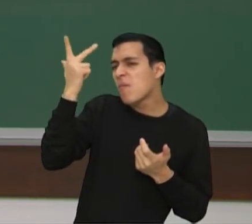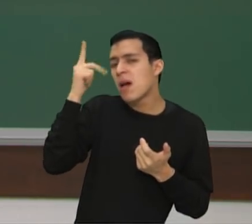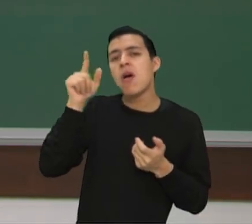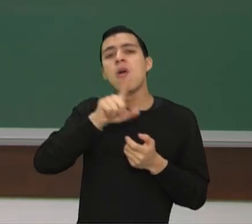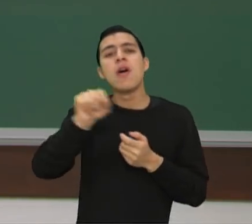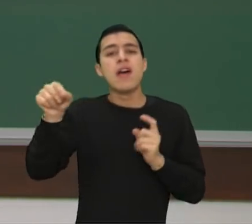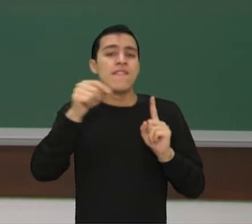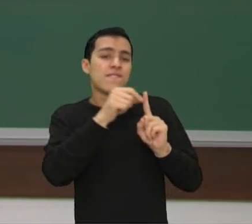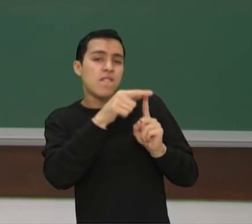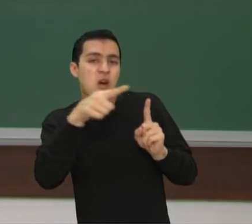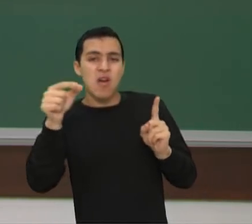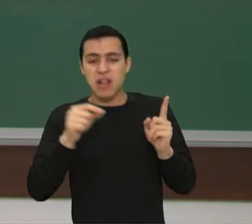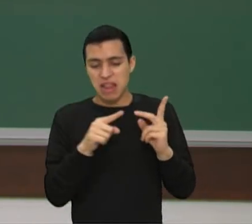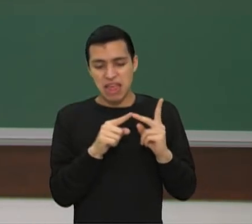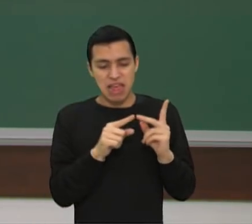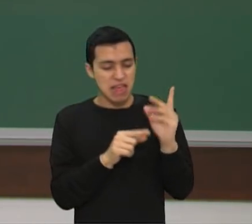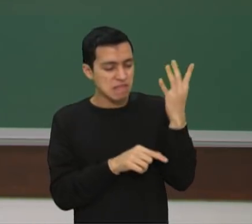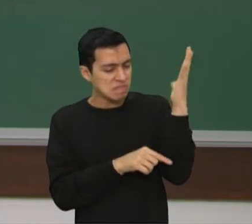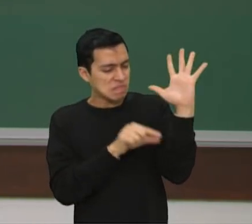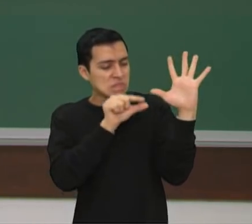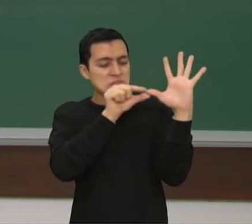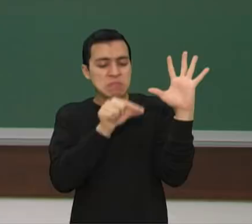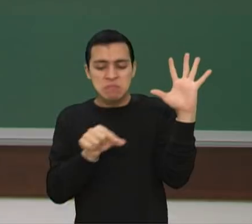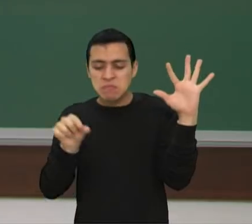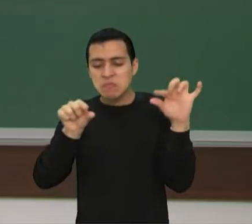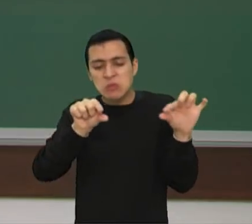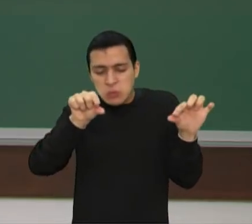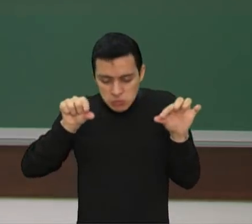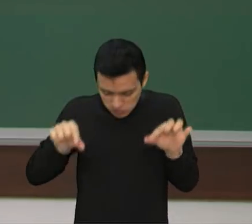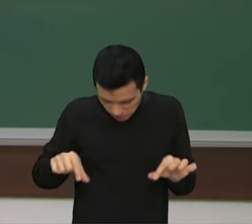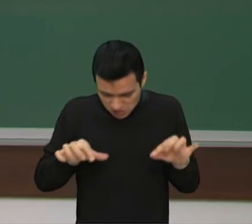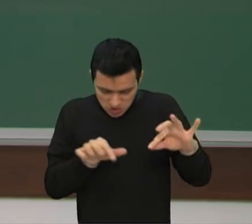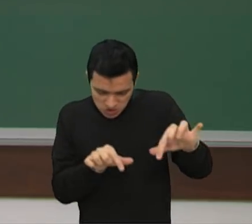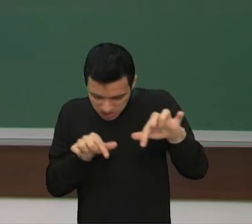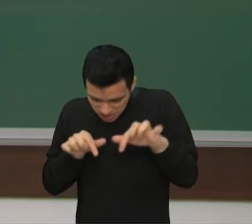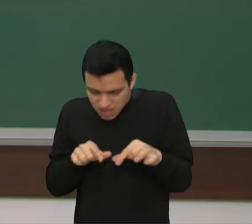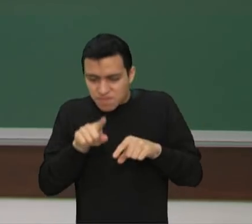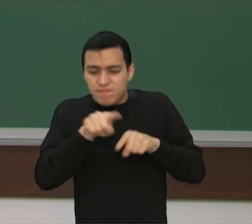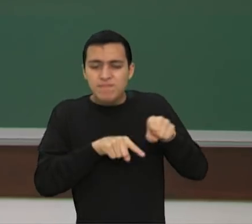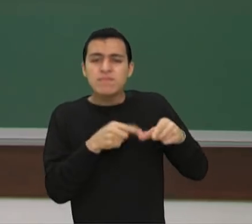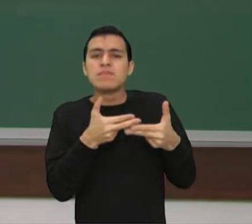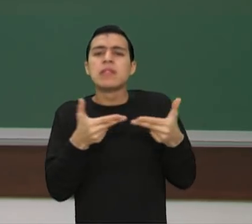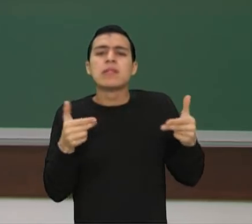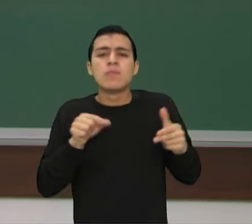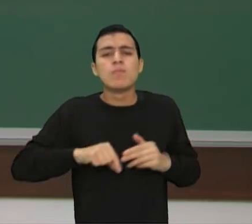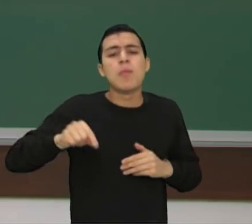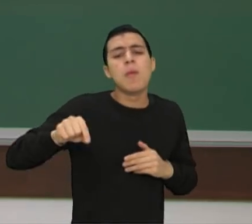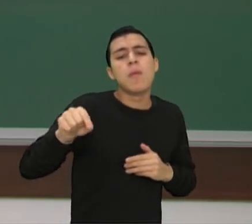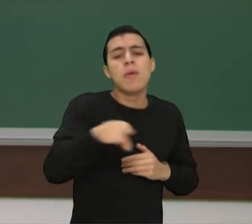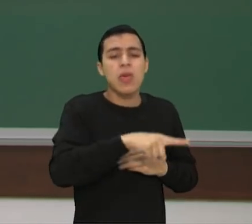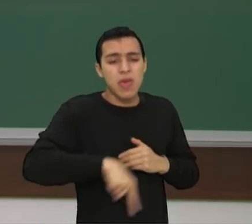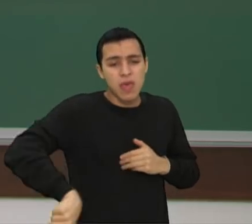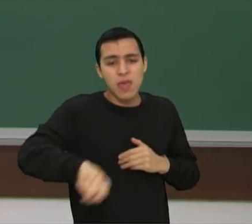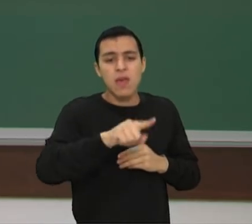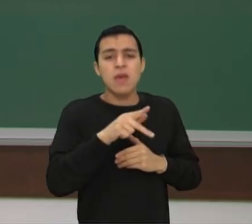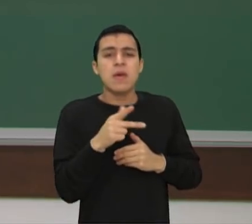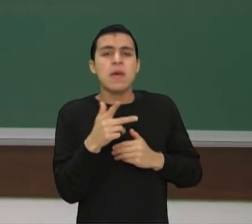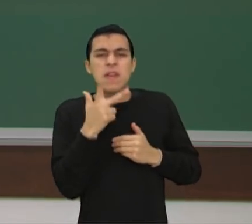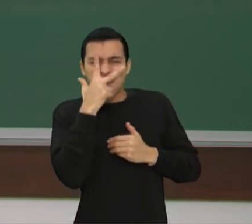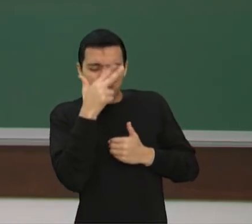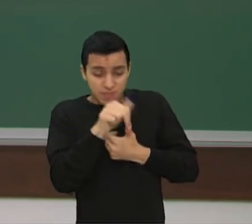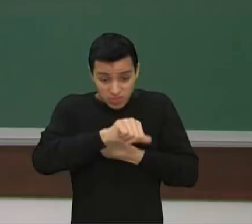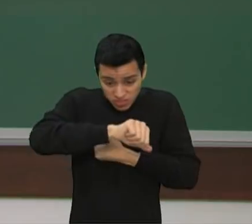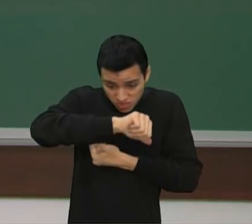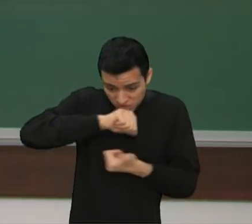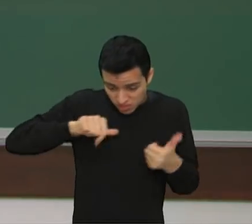né, pedaços de galho, gravetos, árvore. Então esses materiais que se